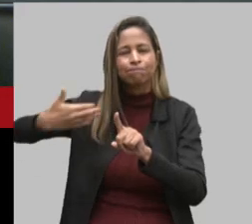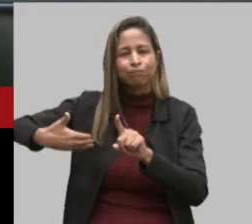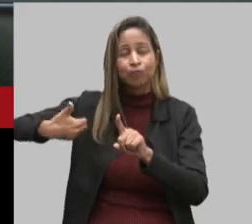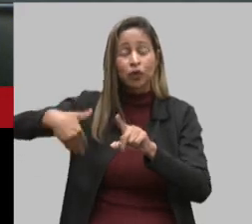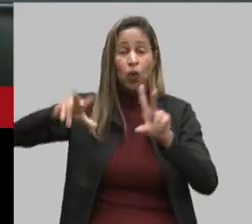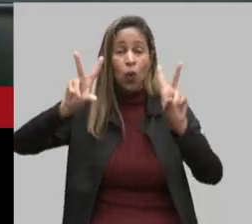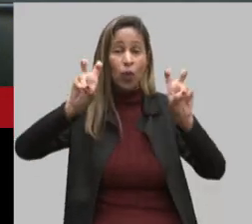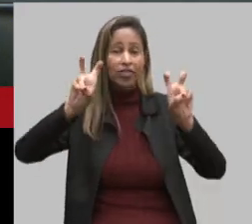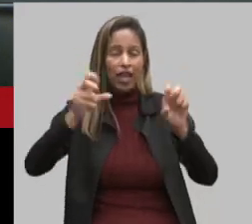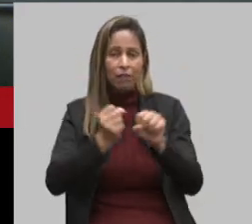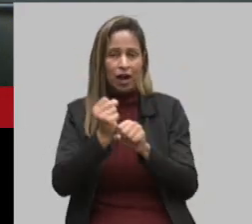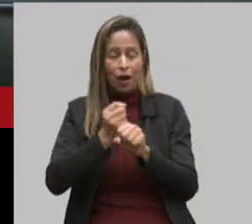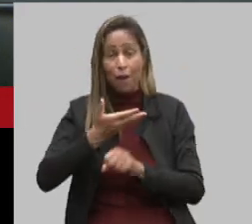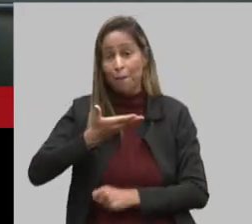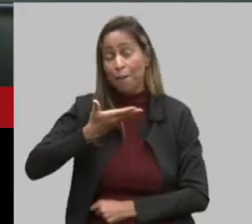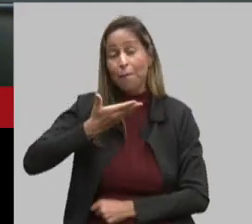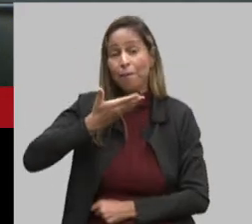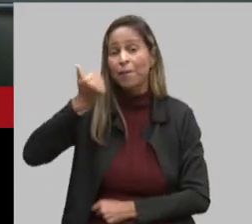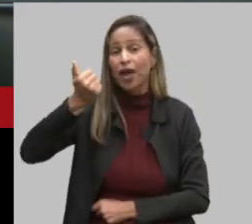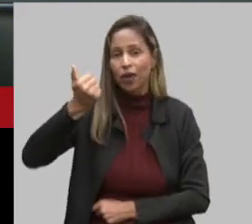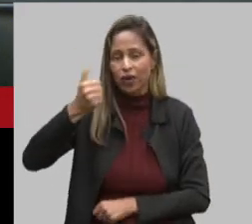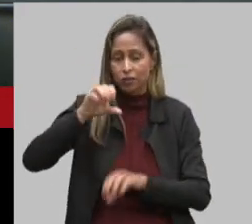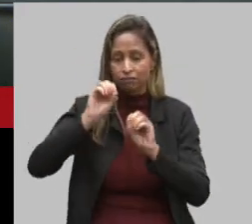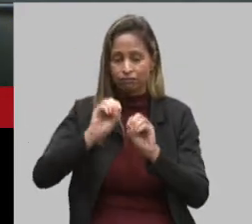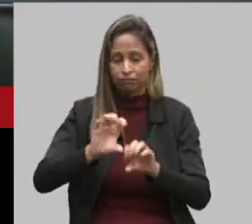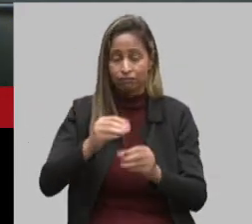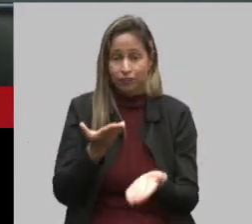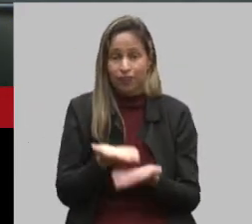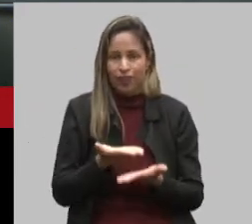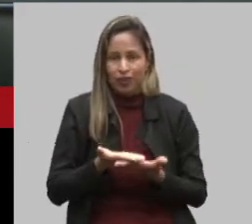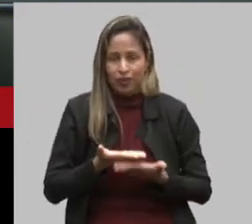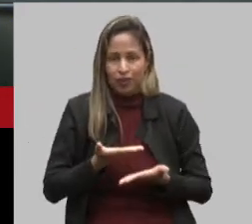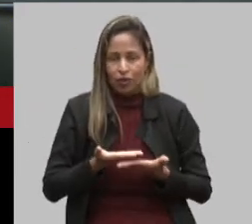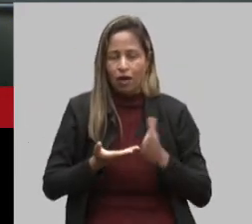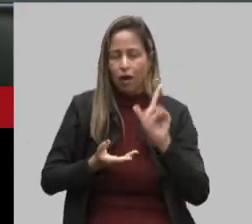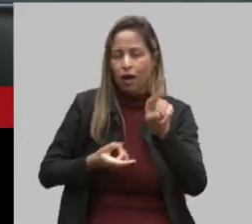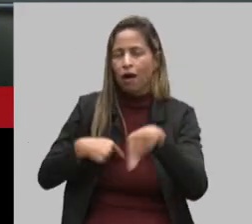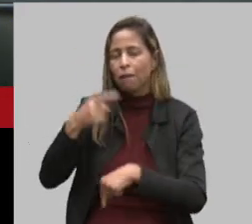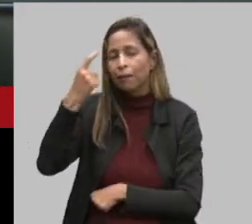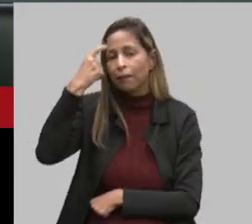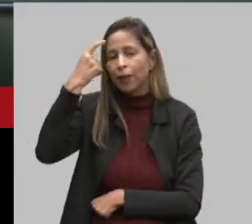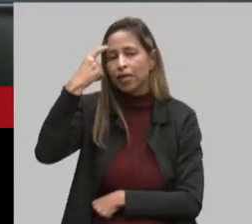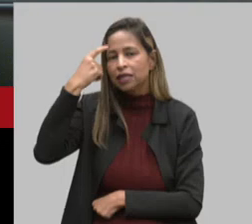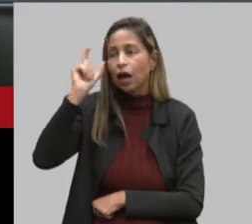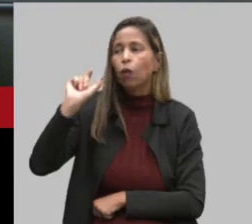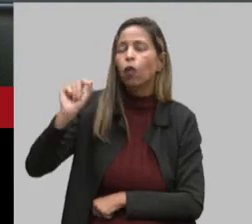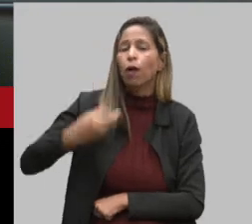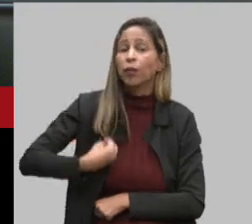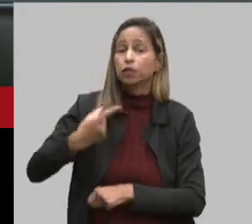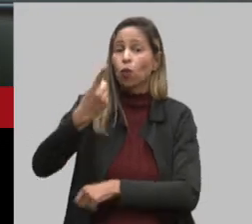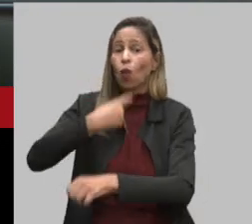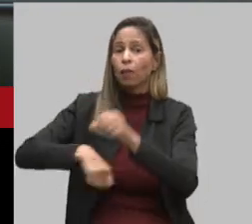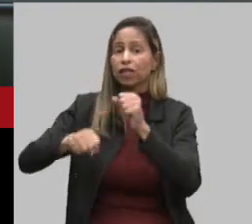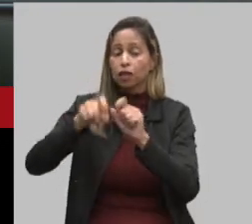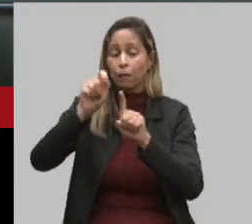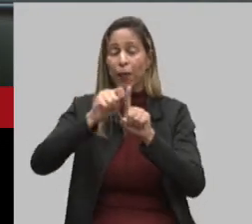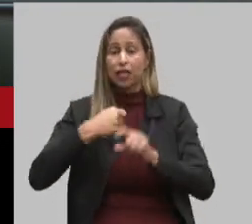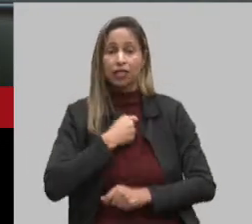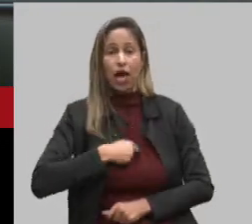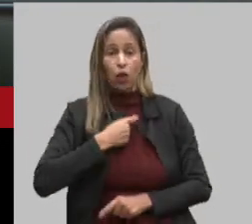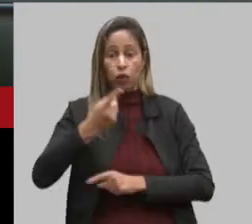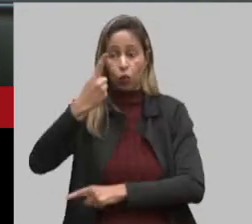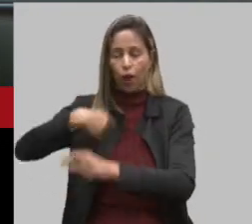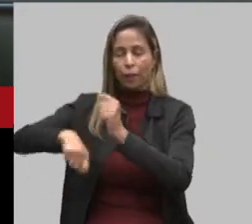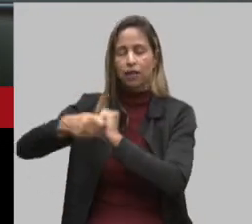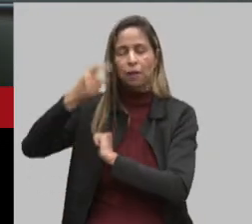melhorismo na na no ensino escolar ele começou a ser pensado pelos participantes do ano passado em agosto do ano passado e